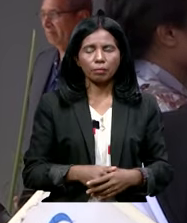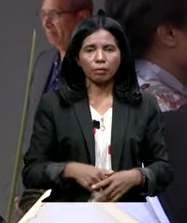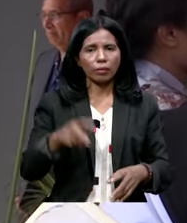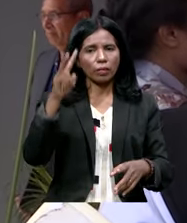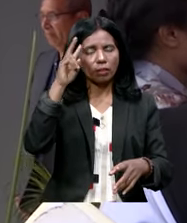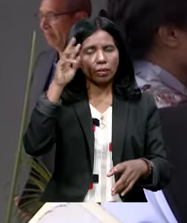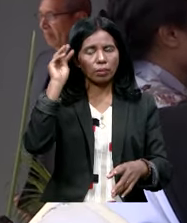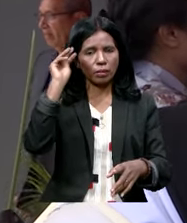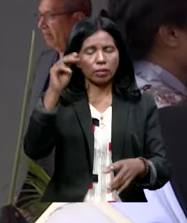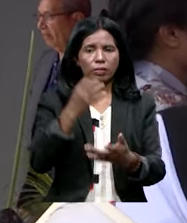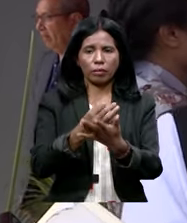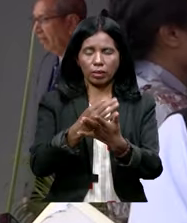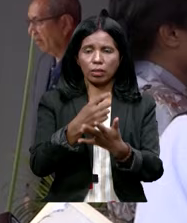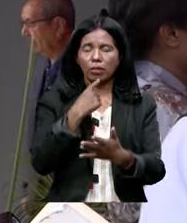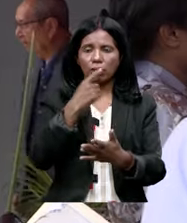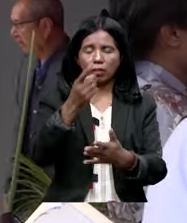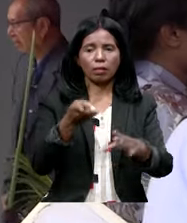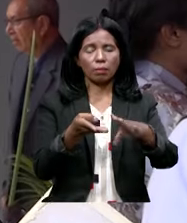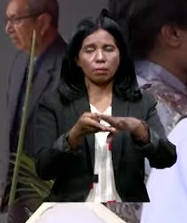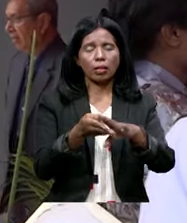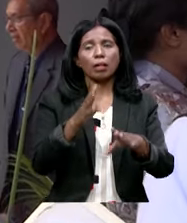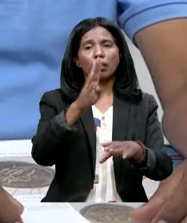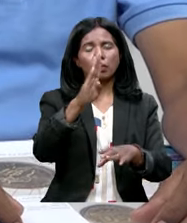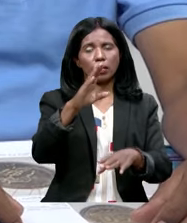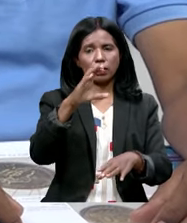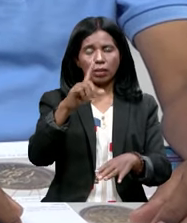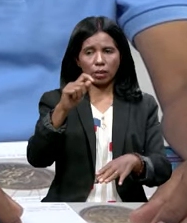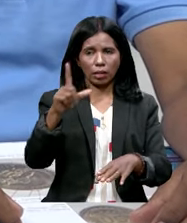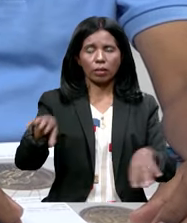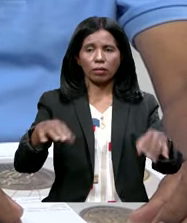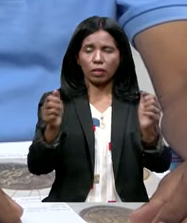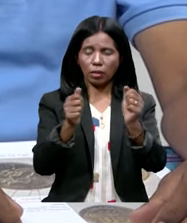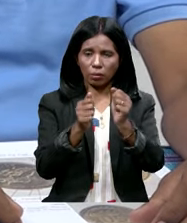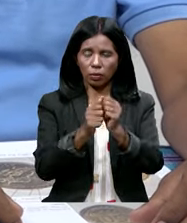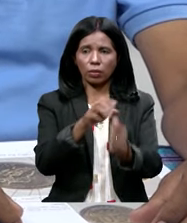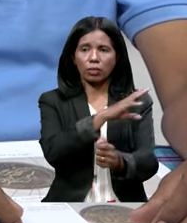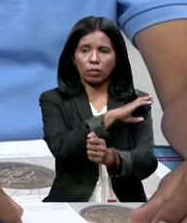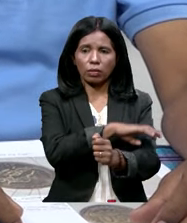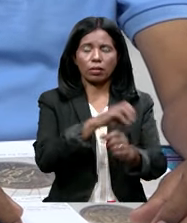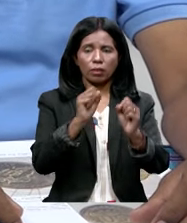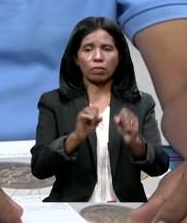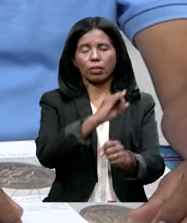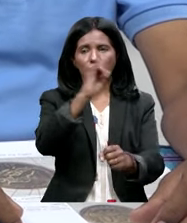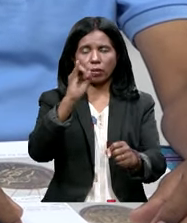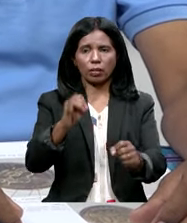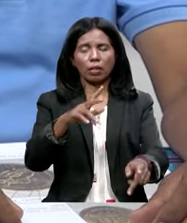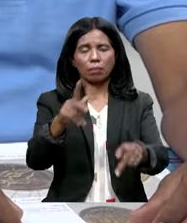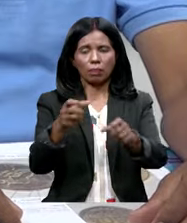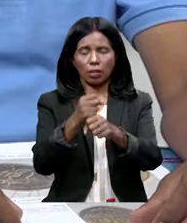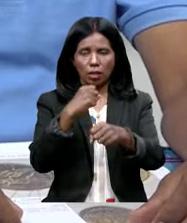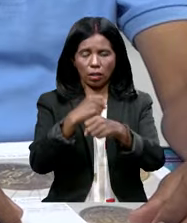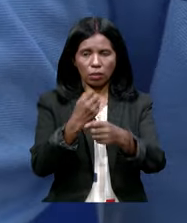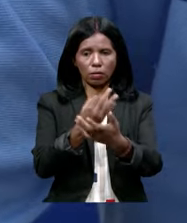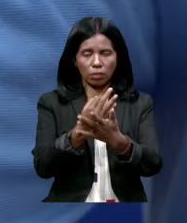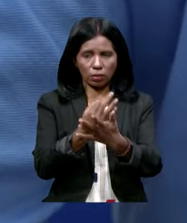Ex-vice-ministro Finanças ne sublinha Banco Central se serviço a mutu ko autoridade de segurança onde bela identifica o torne be produz osan falso